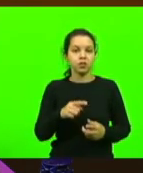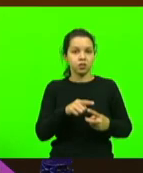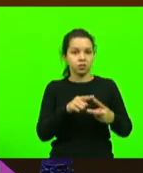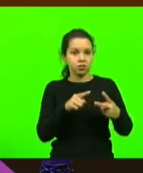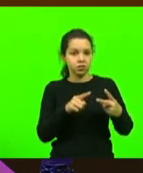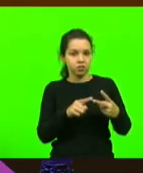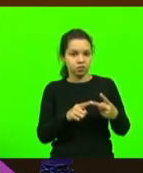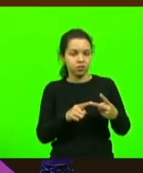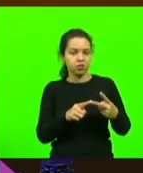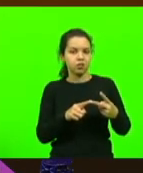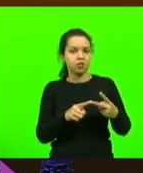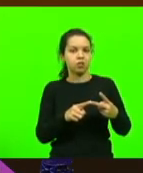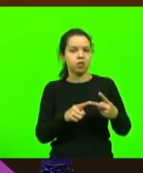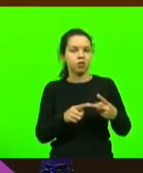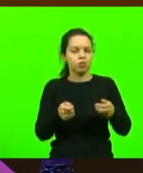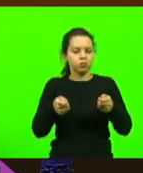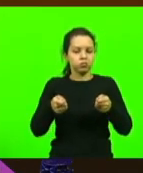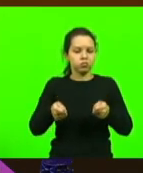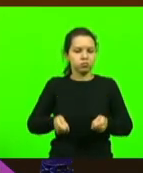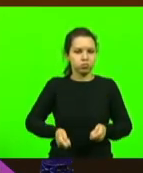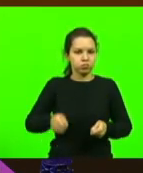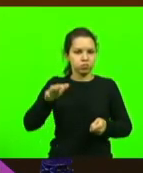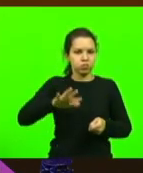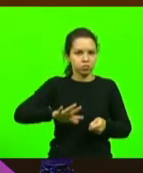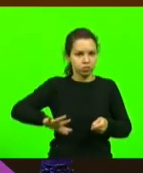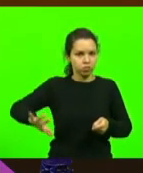Resistir e de Reconstruir